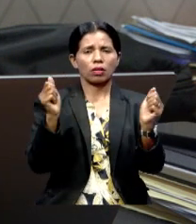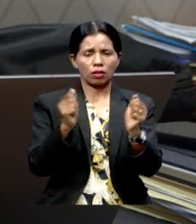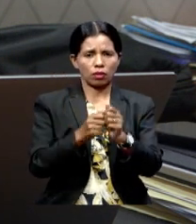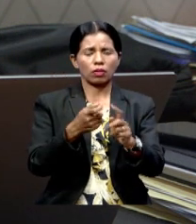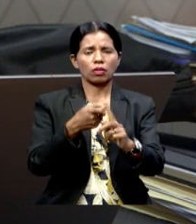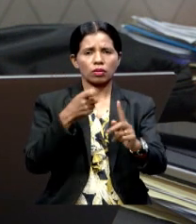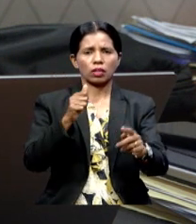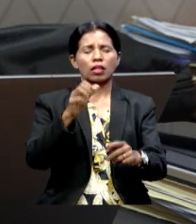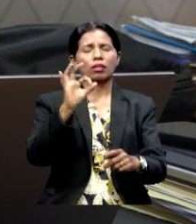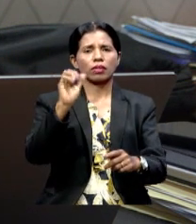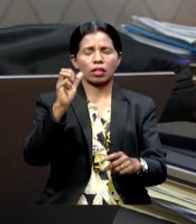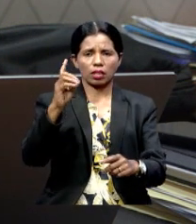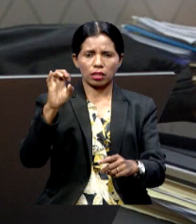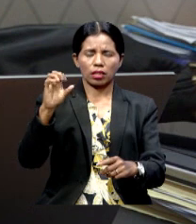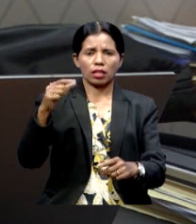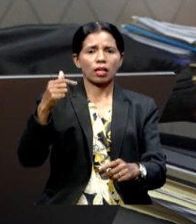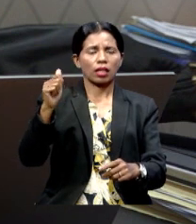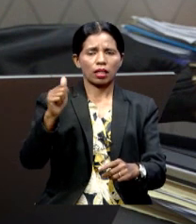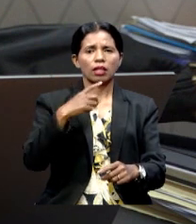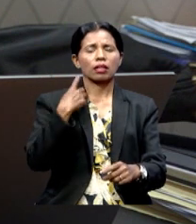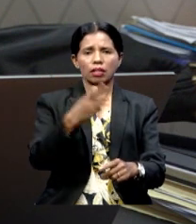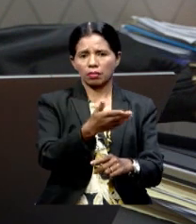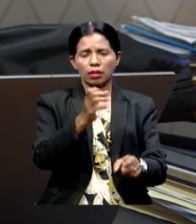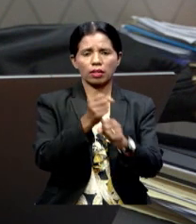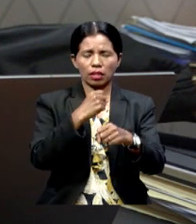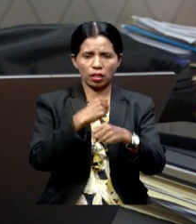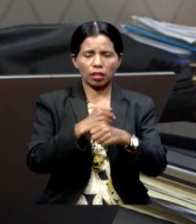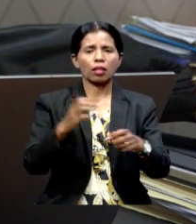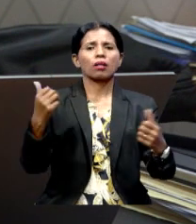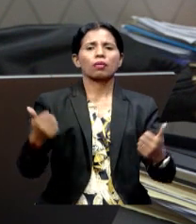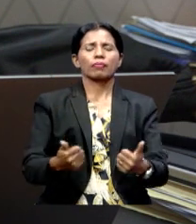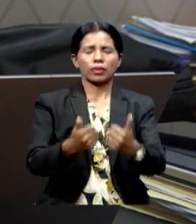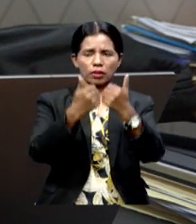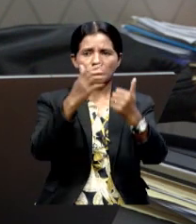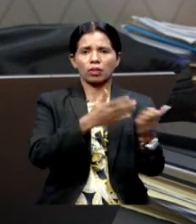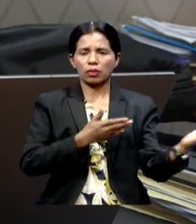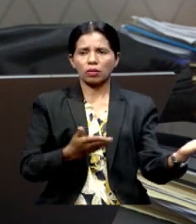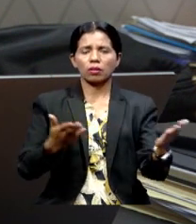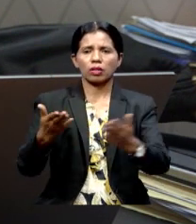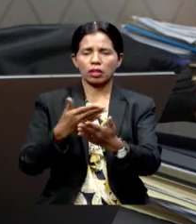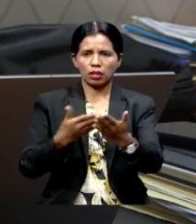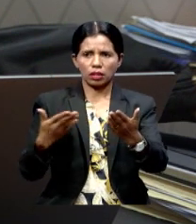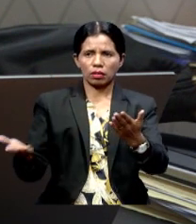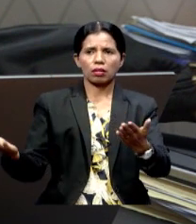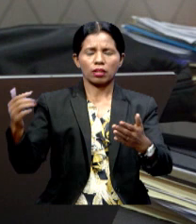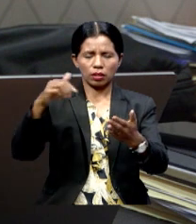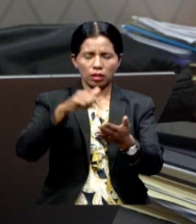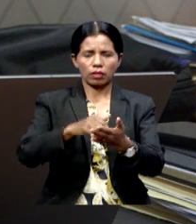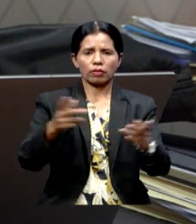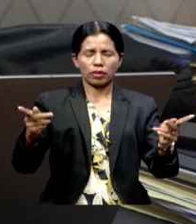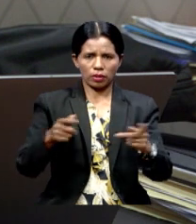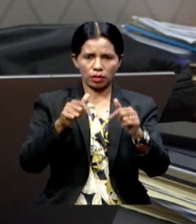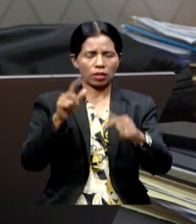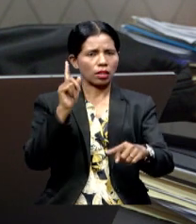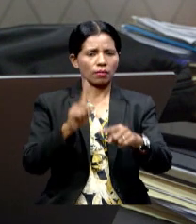ne alfanega mas teng kuali ho shipping agensi sira de handlai. I mi teng hal competisaun para lori sesan sirne mai halo descarregamento ya ne. La